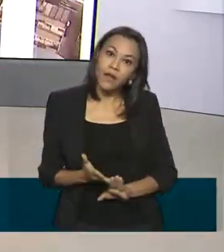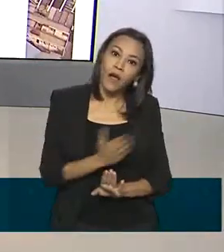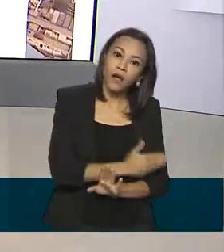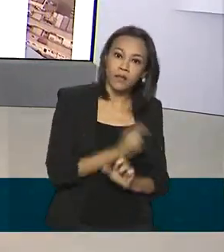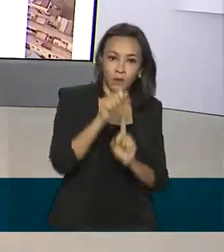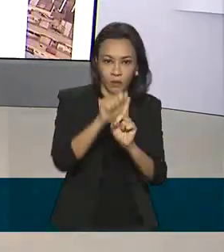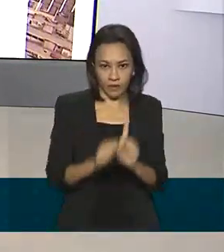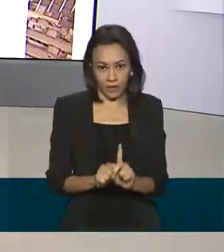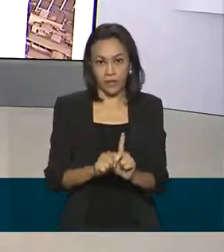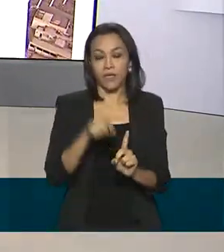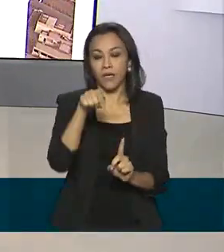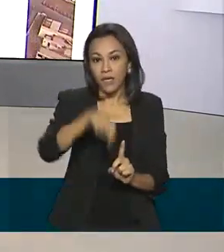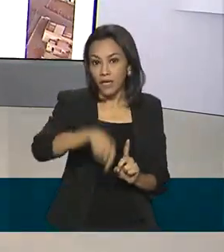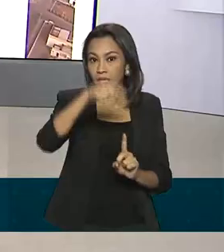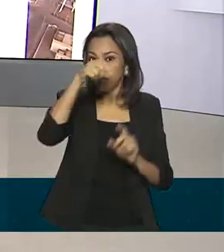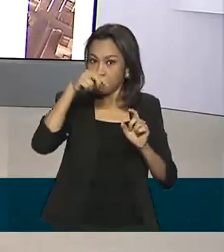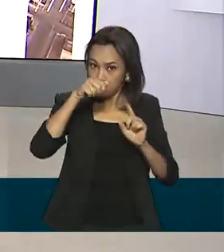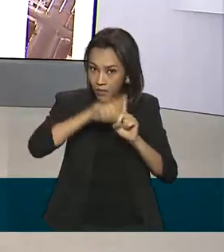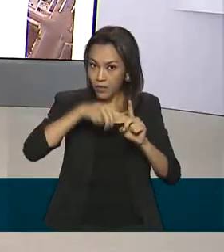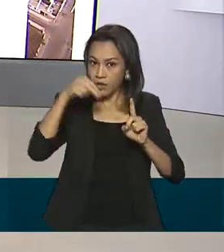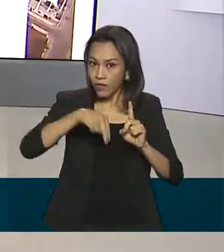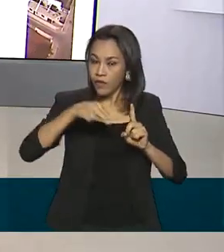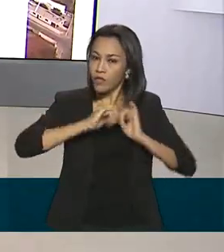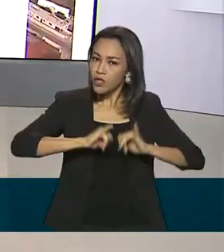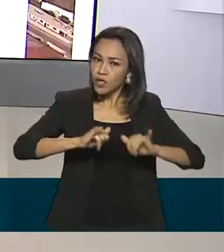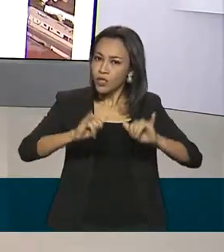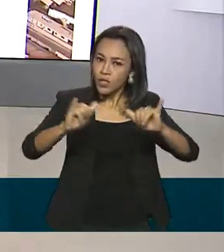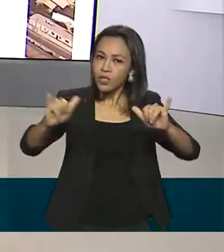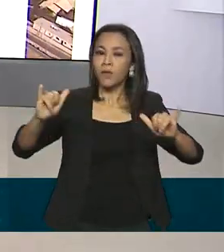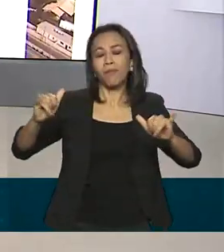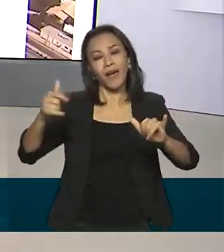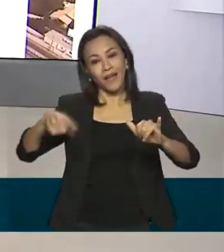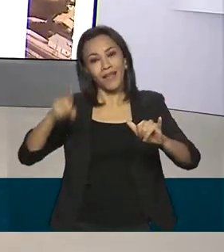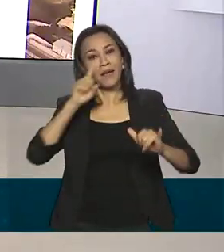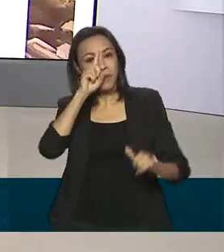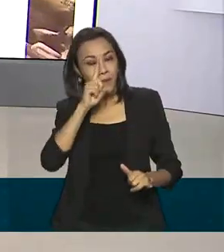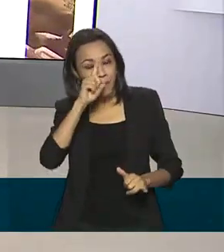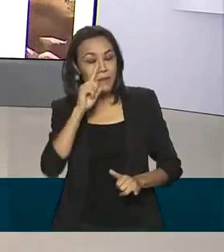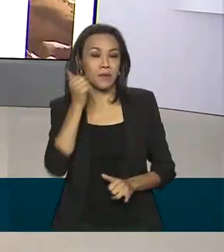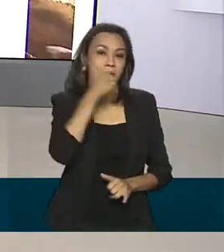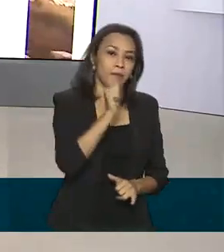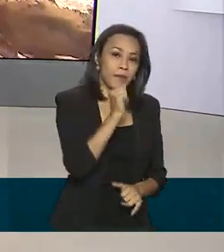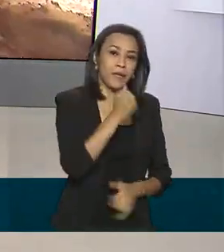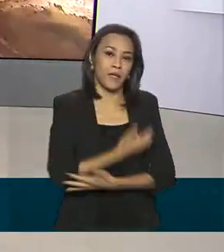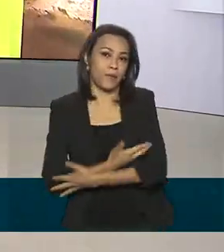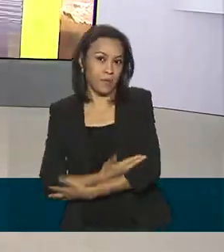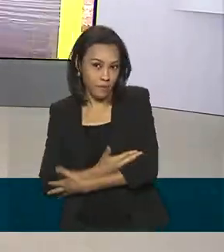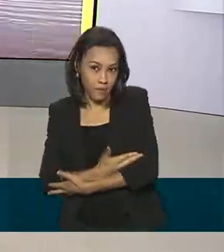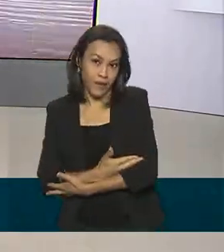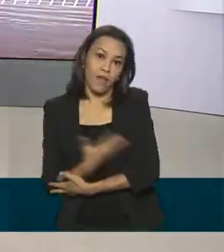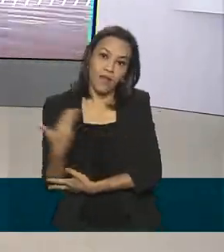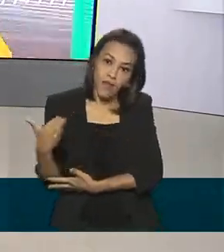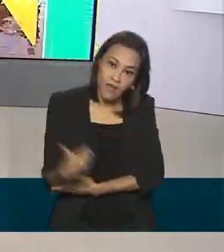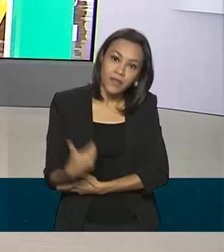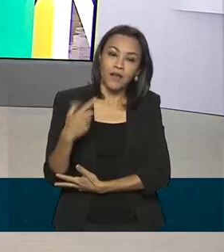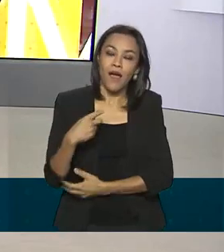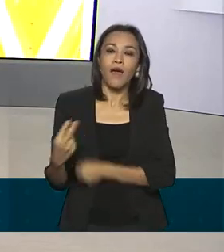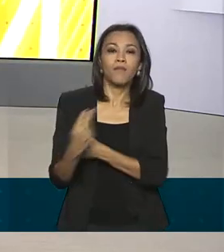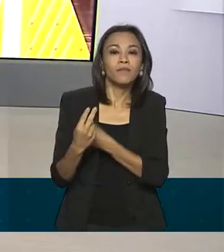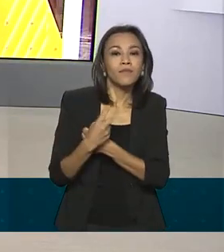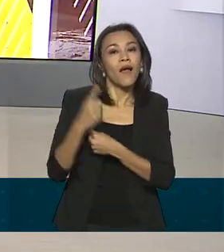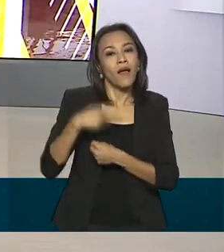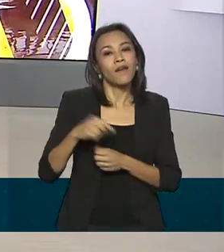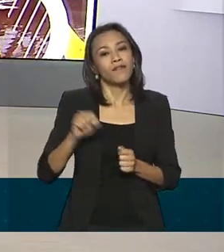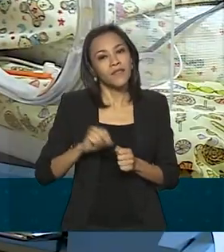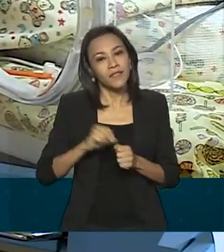com campanhas para mudar esta realidade que traz risco para mães e bebês. Uma forma eficaz de prevenção é o